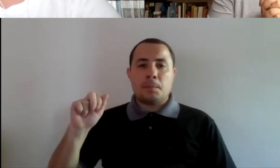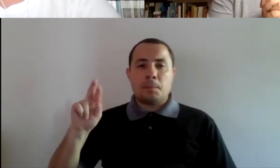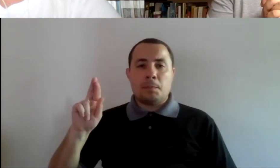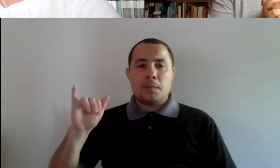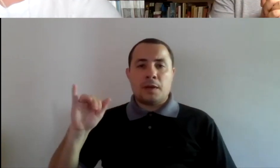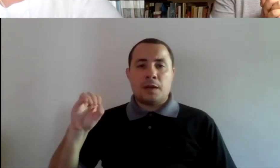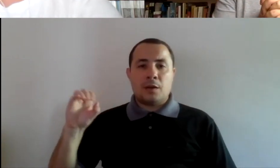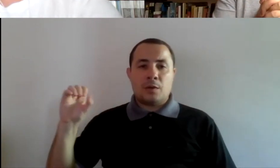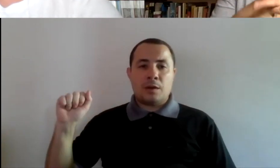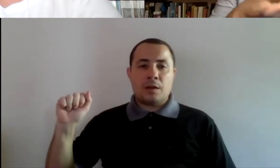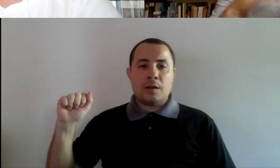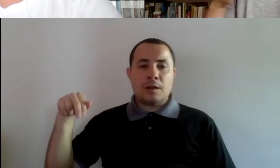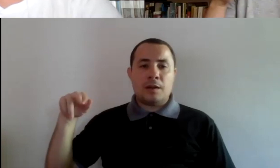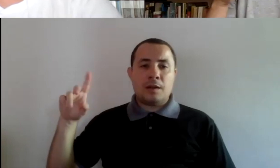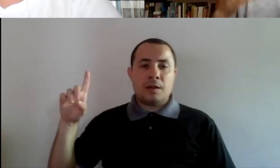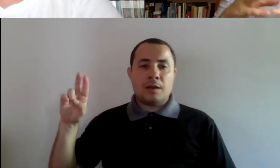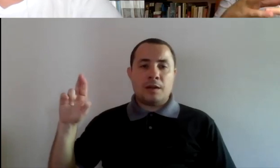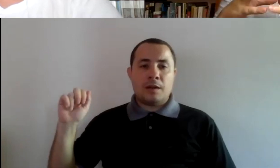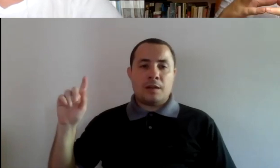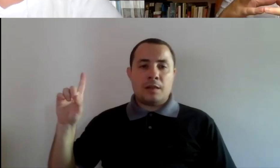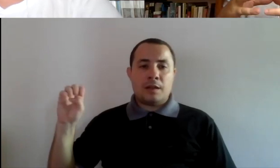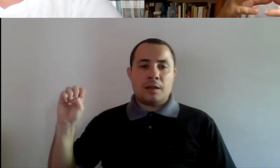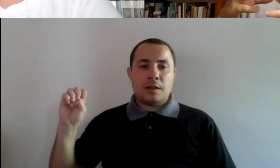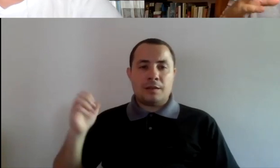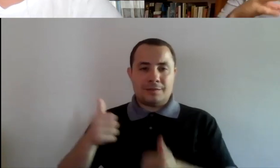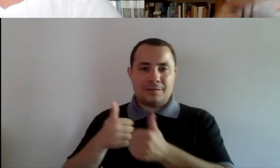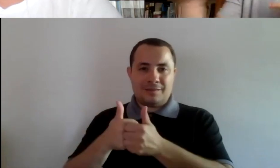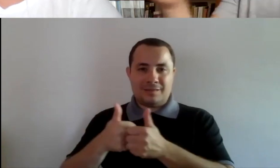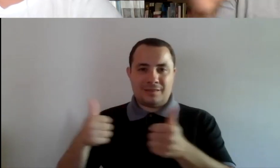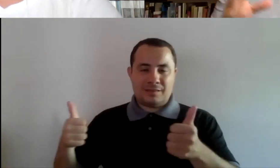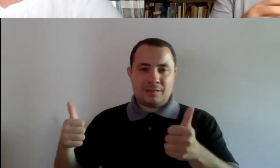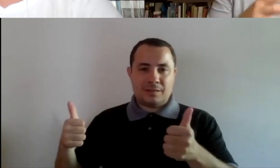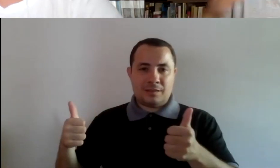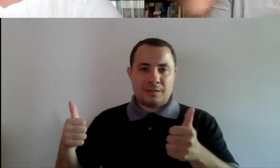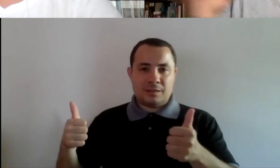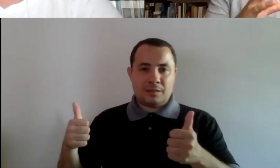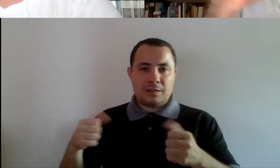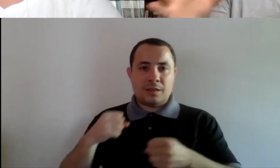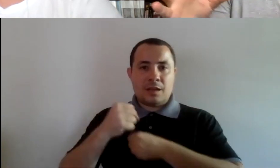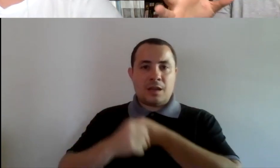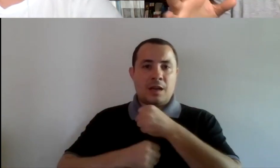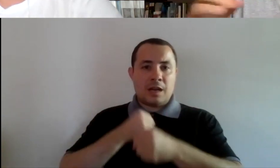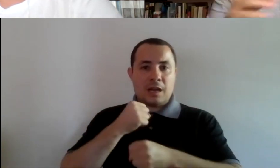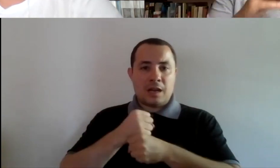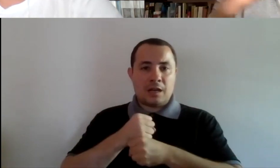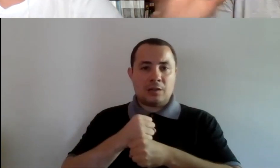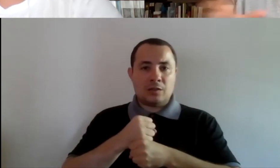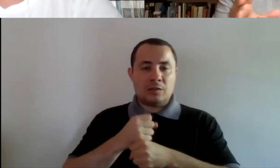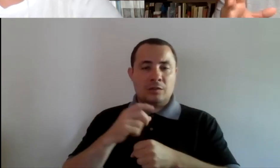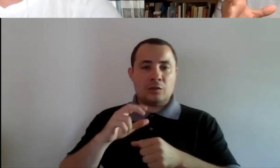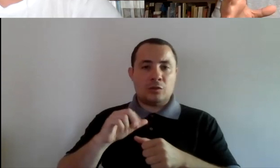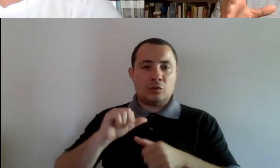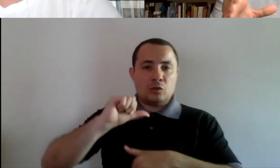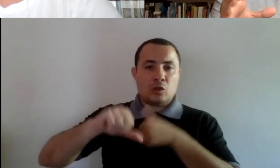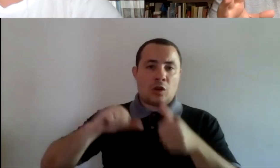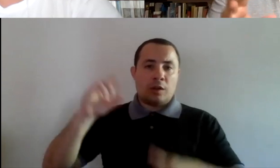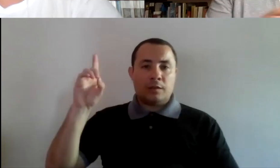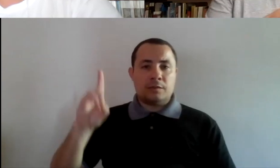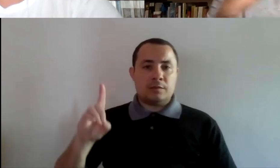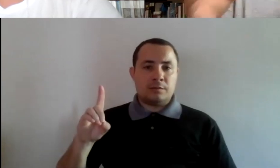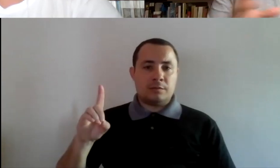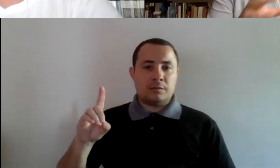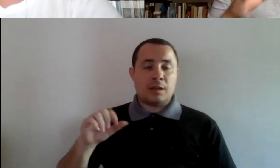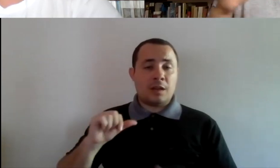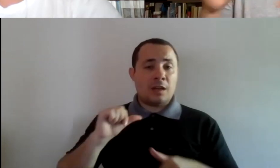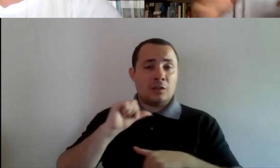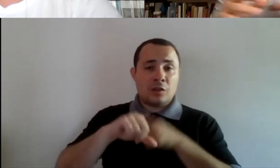né? Quer dizer, como de um ano para o outro você tem troca de direção, como troca o tipo de programação